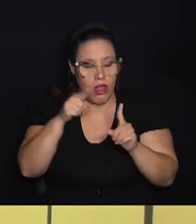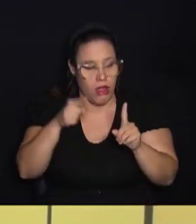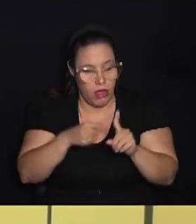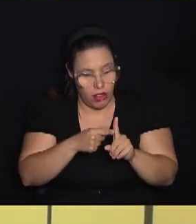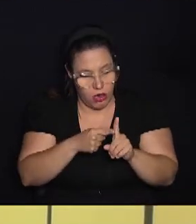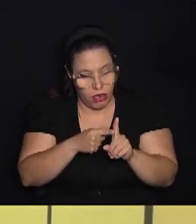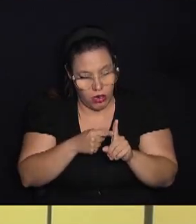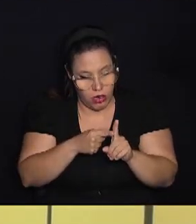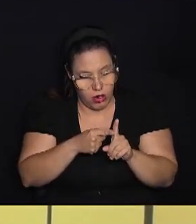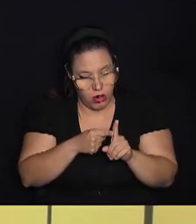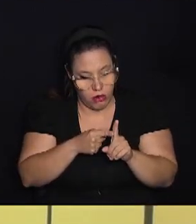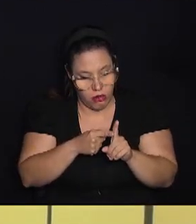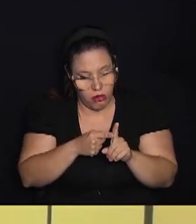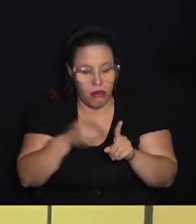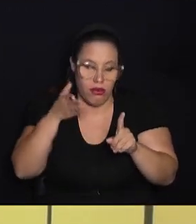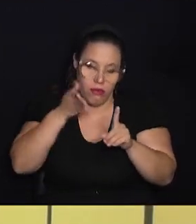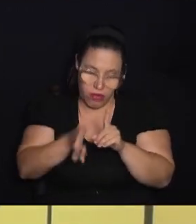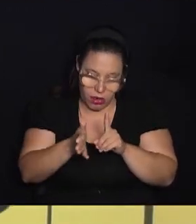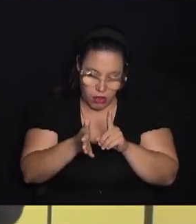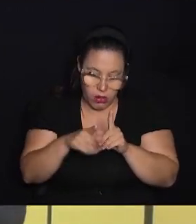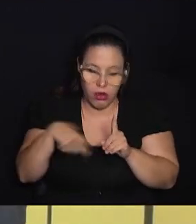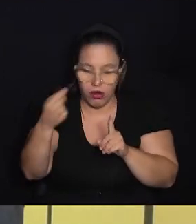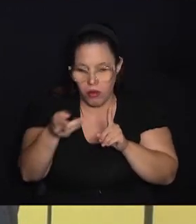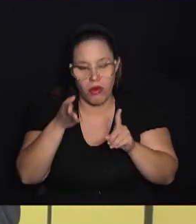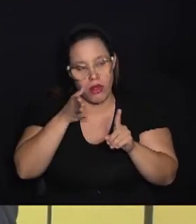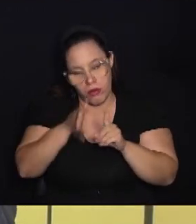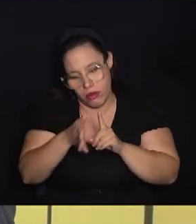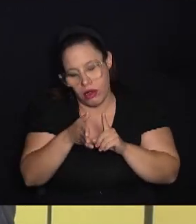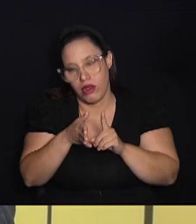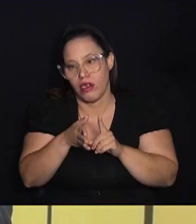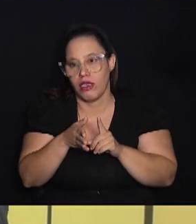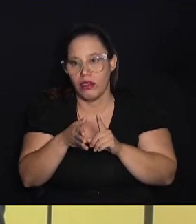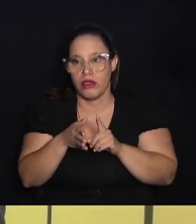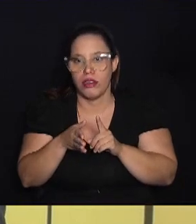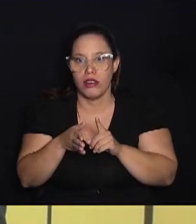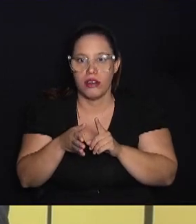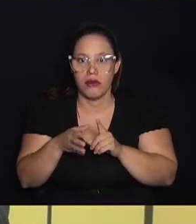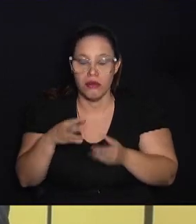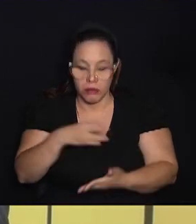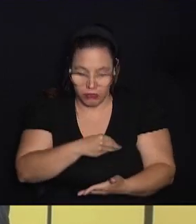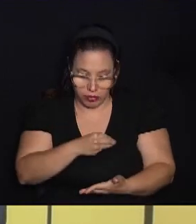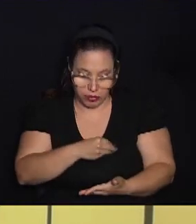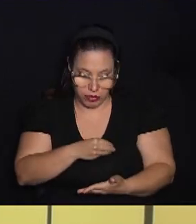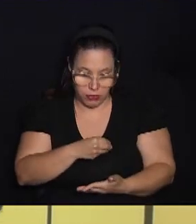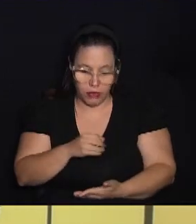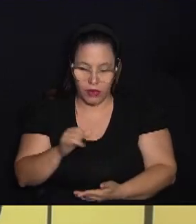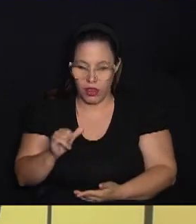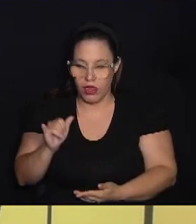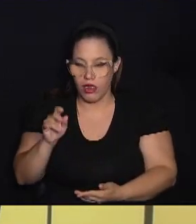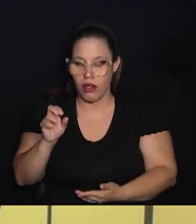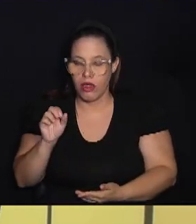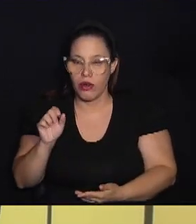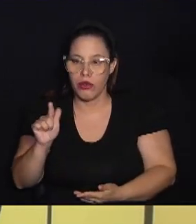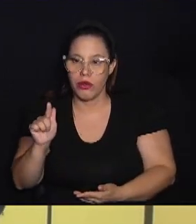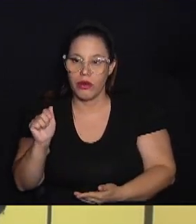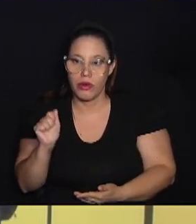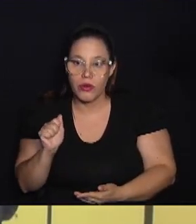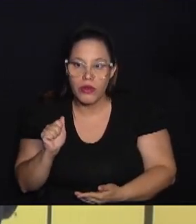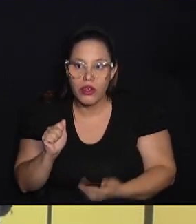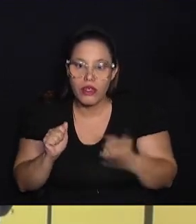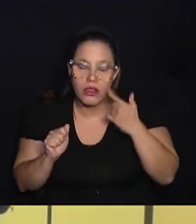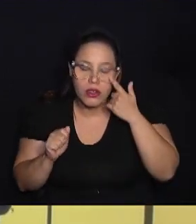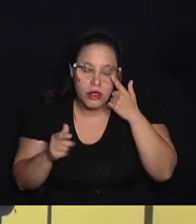do parto e do pós-parto então no preparo do parto por exemplo yoga é muito boa porque vai integrar justamente né